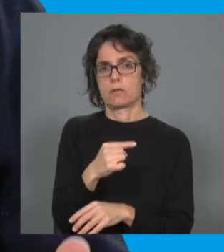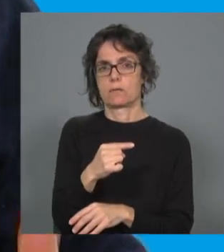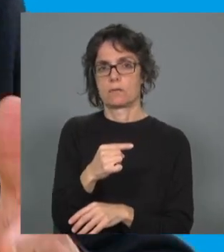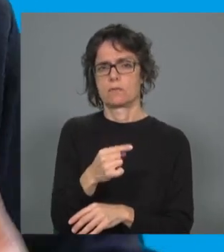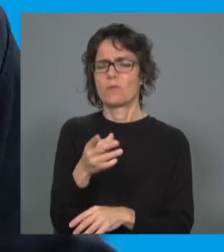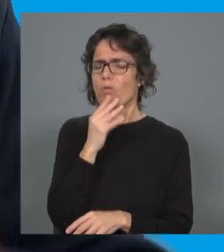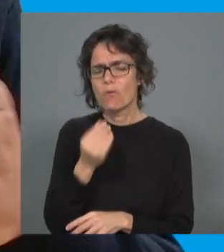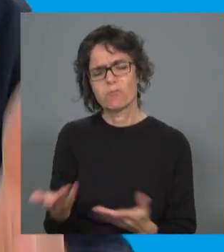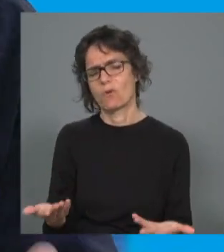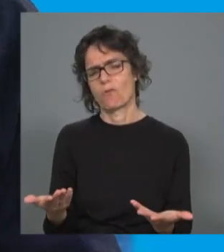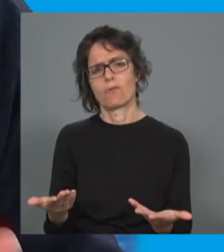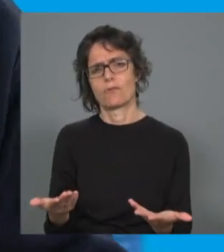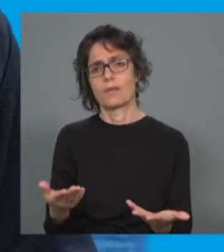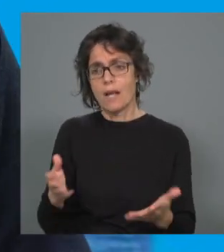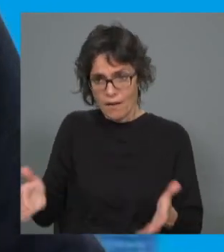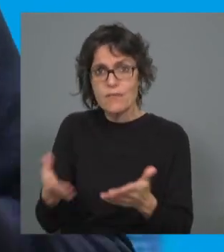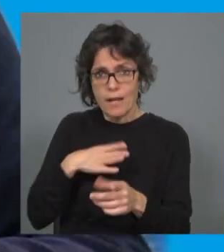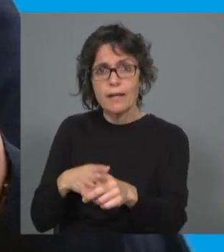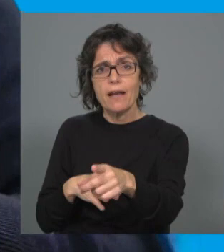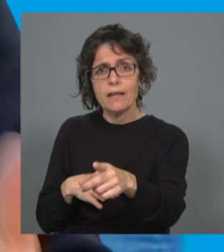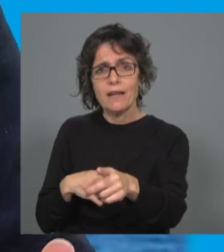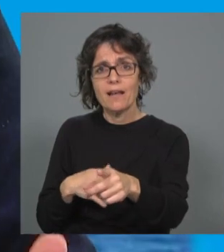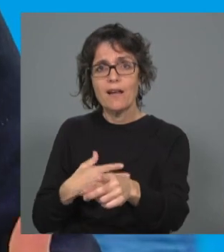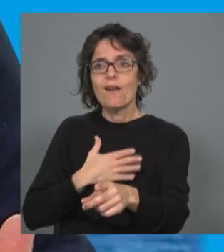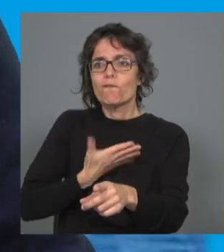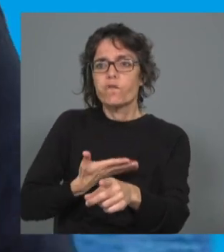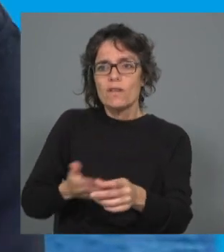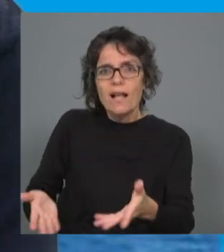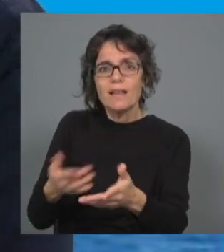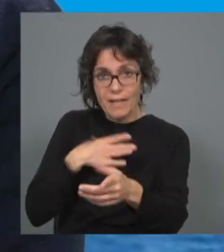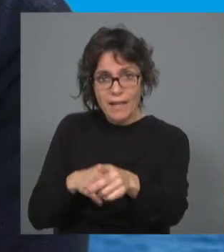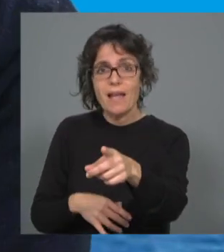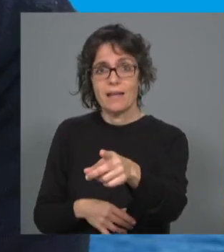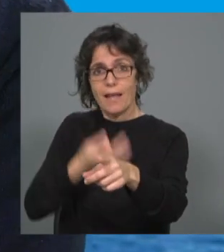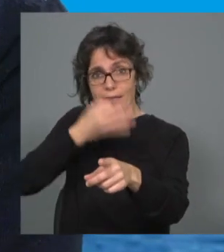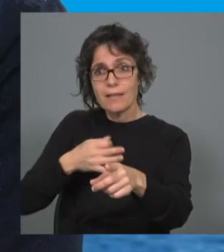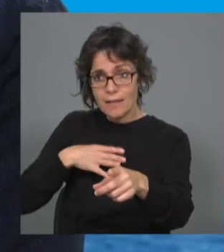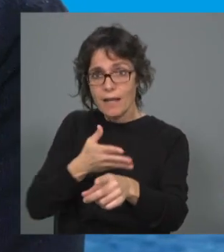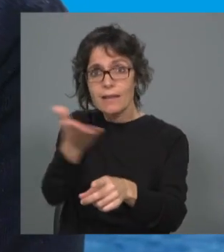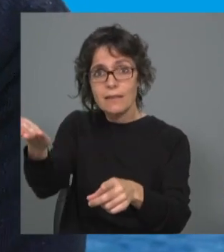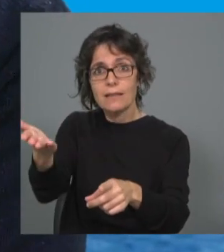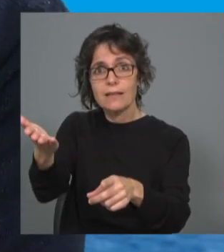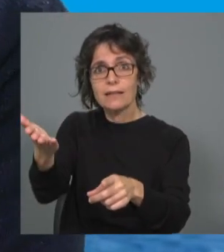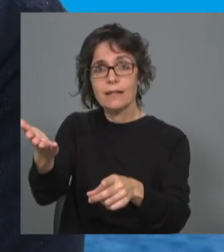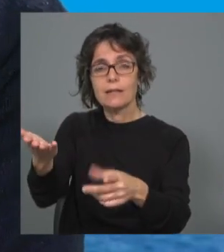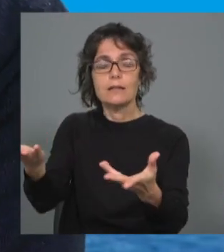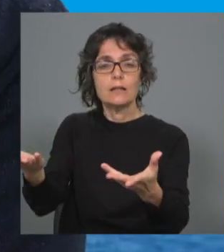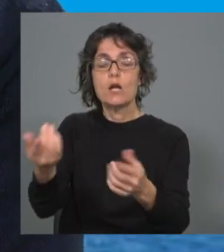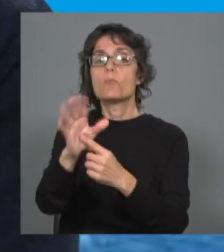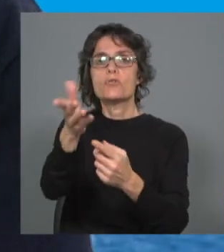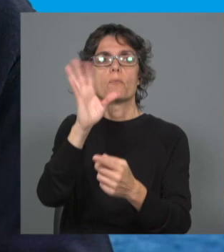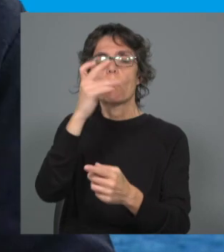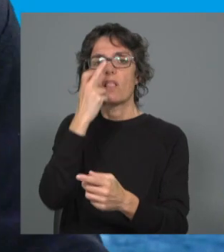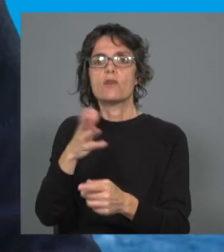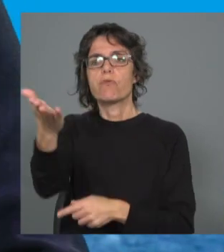se empenhem, se sintam motivados, para que haja alguma dignidade, para que nas reformas, por exemplo, quando vão para a reforma,